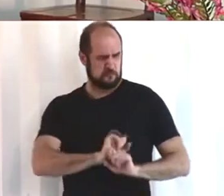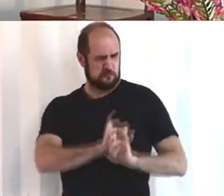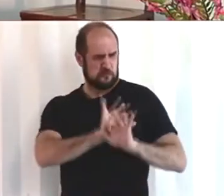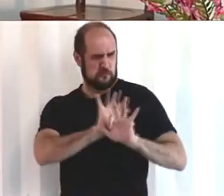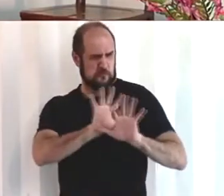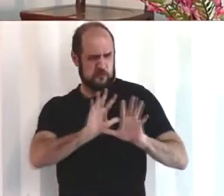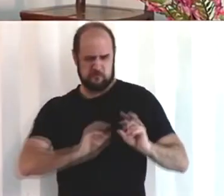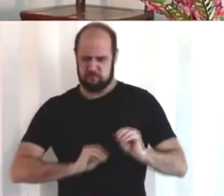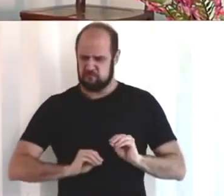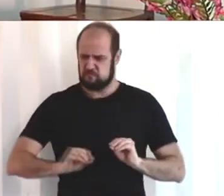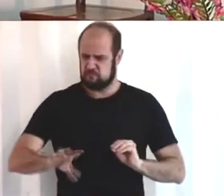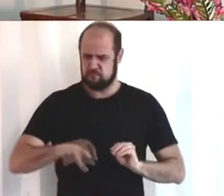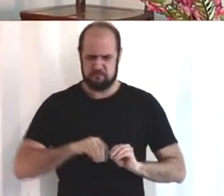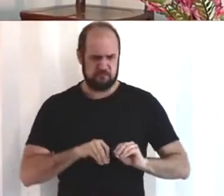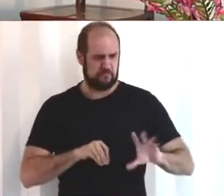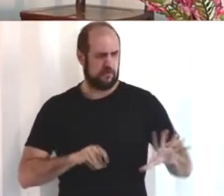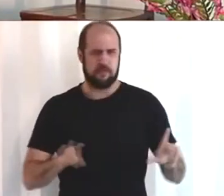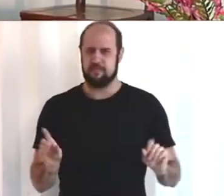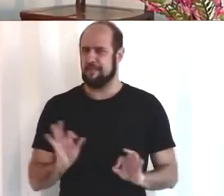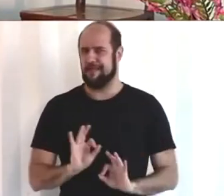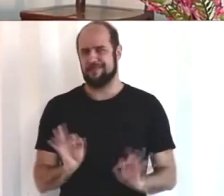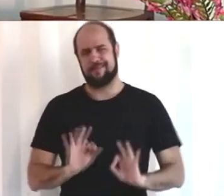glória com ninguém.